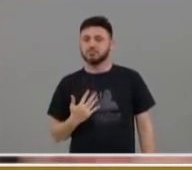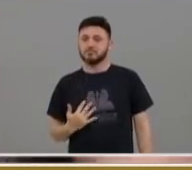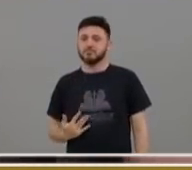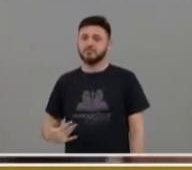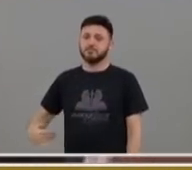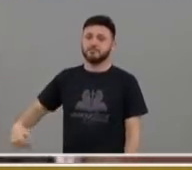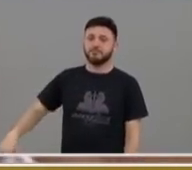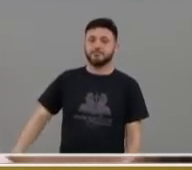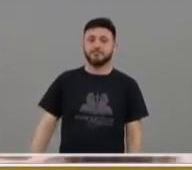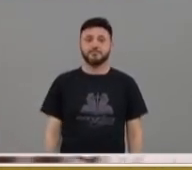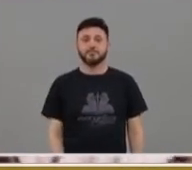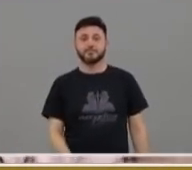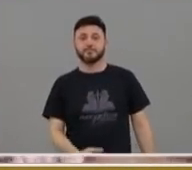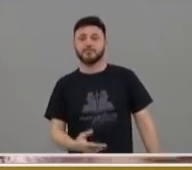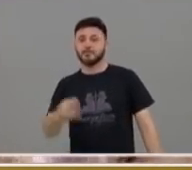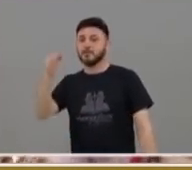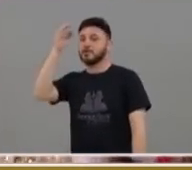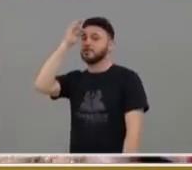Oh,